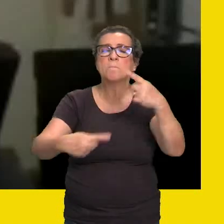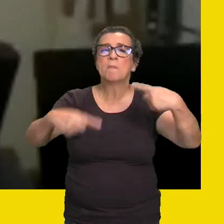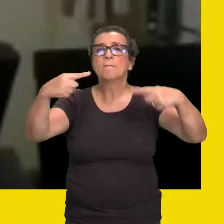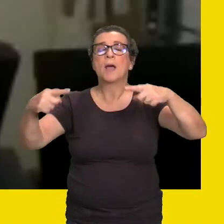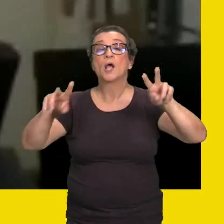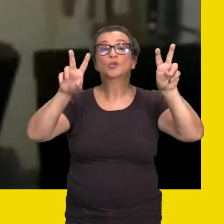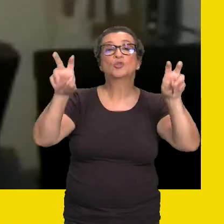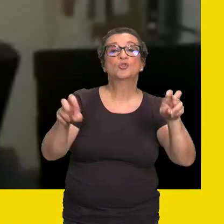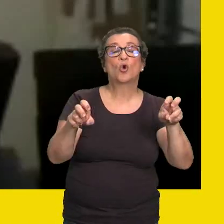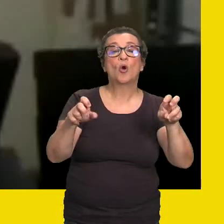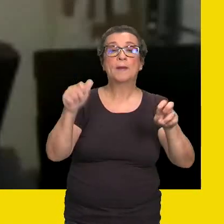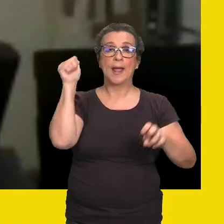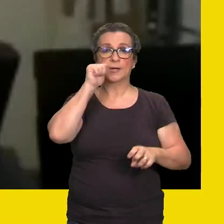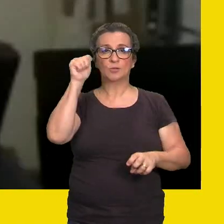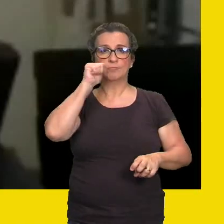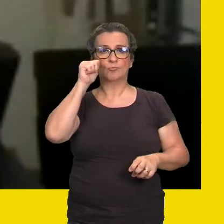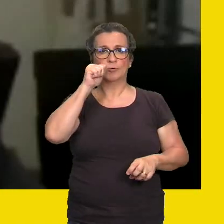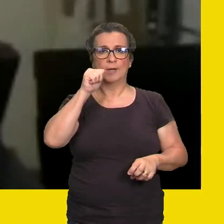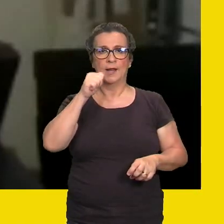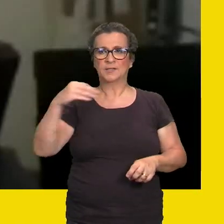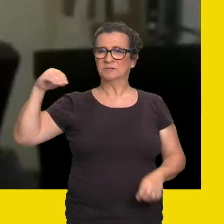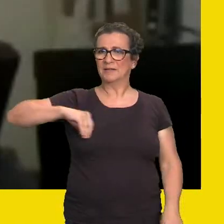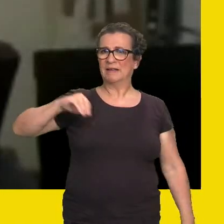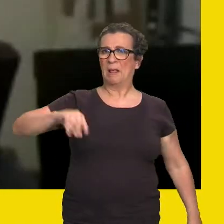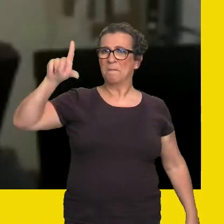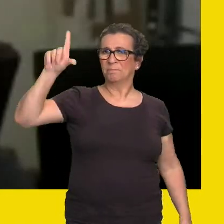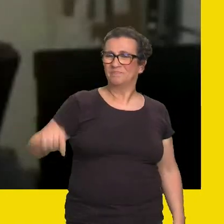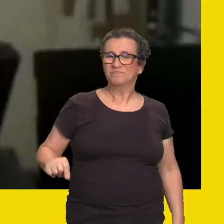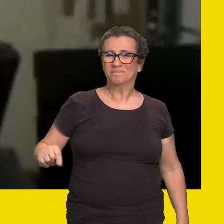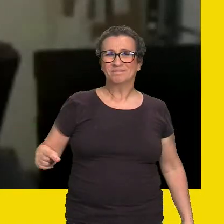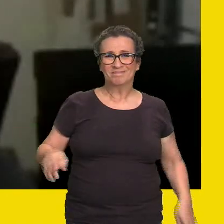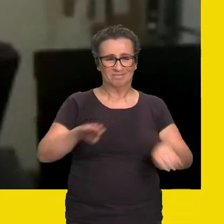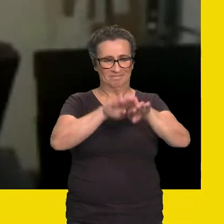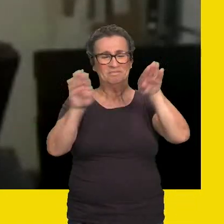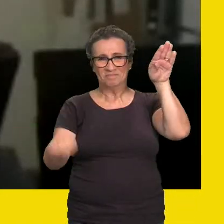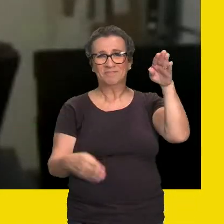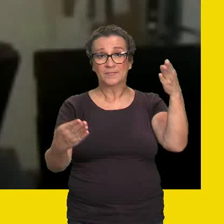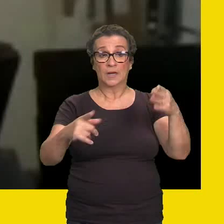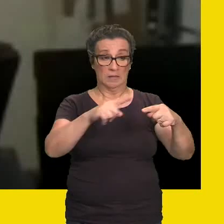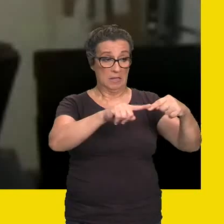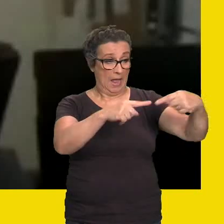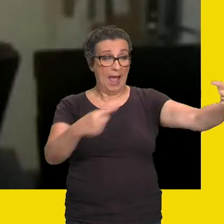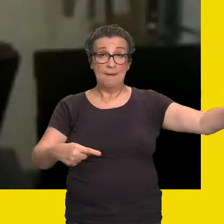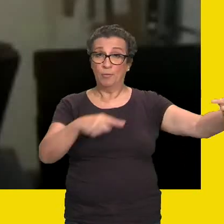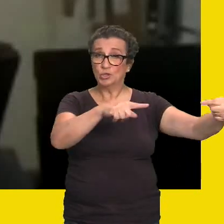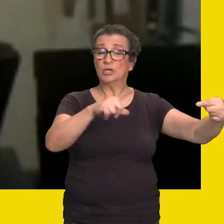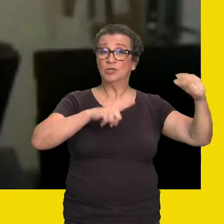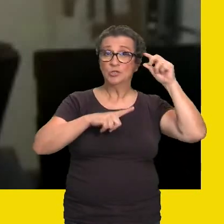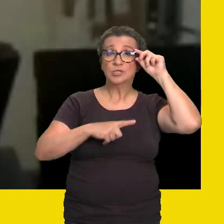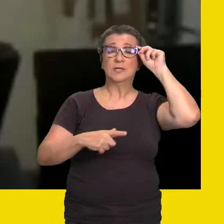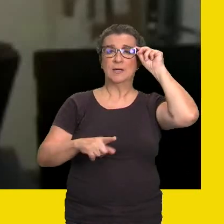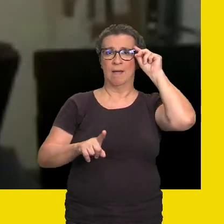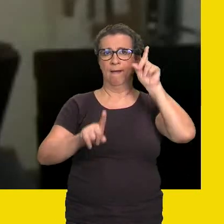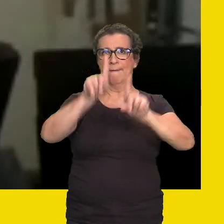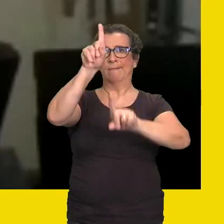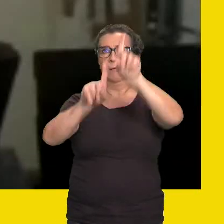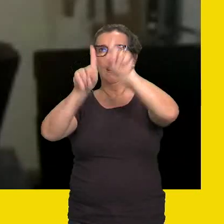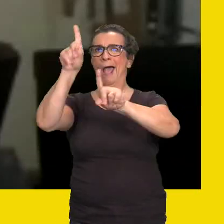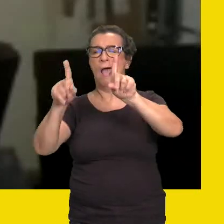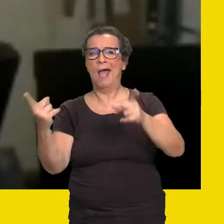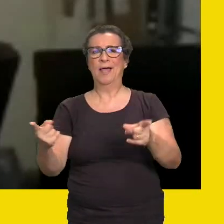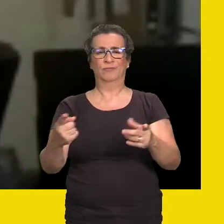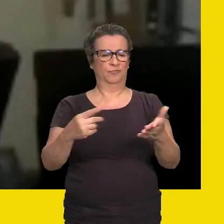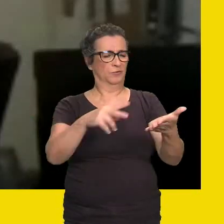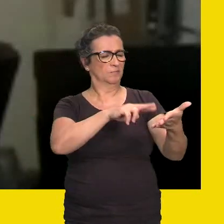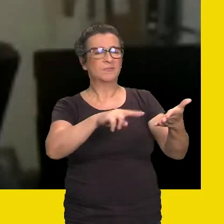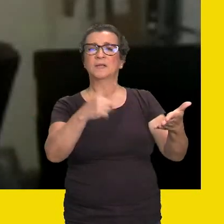discutindo sobre a questão das mulheres ganharem menos. Então, era até uma atividade da apostila, que tinha gráficos e que ali